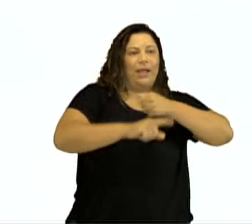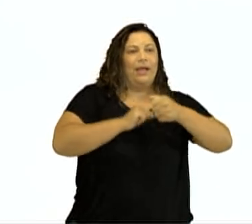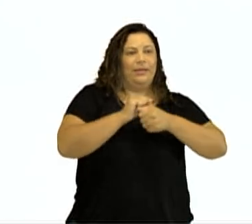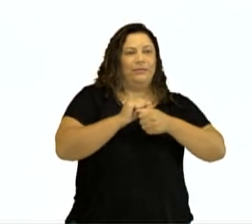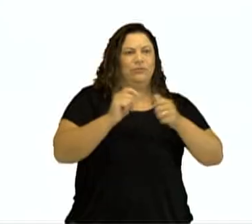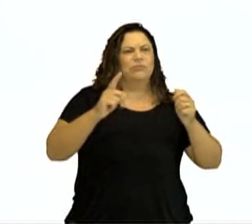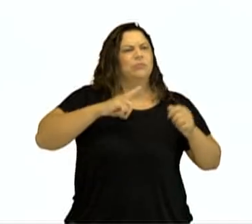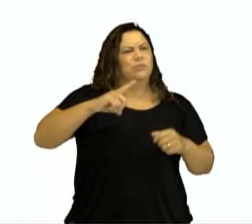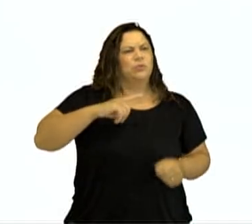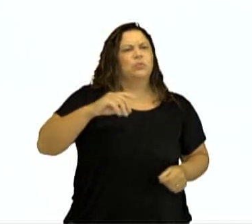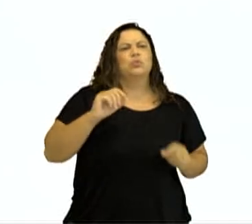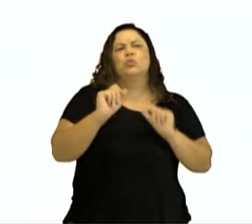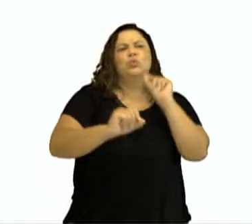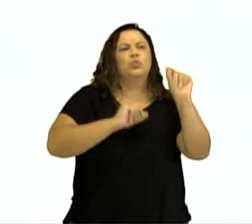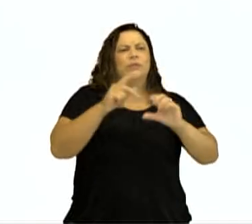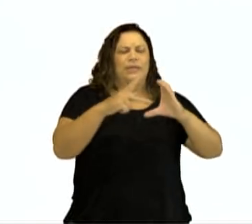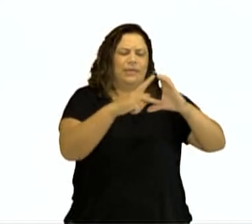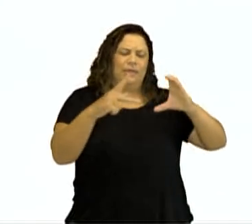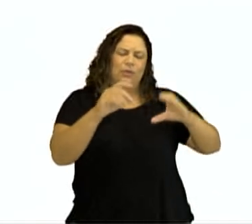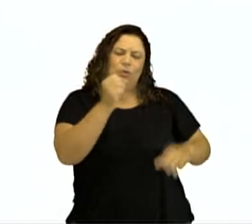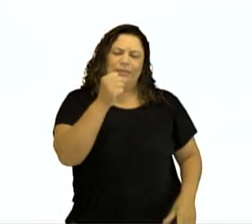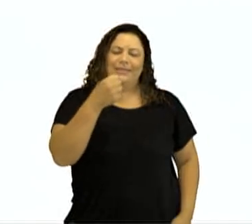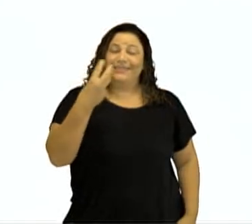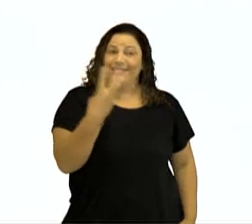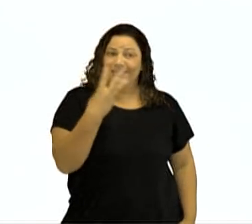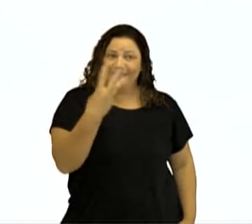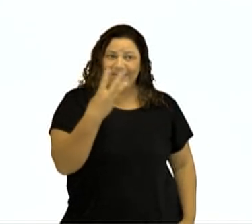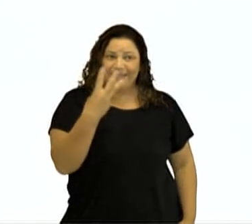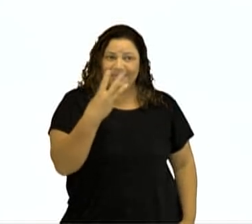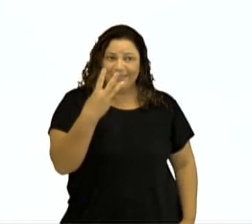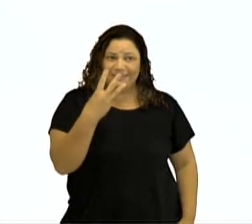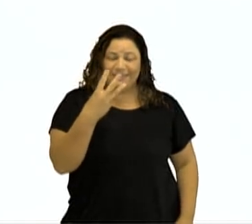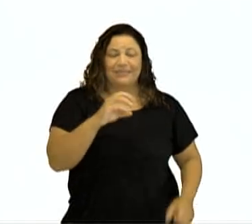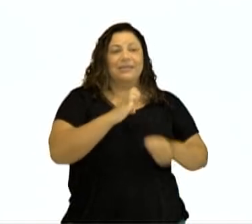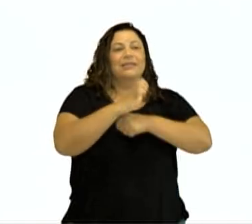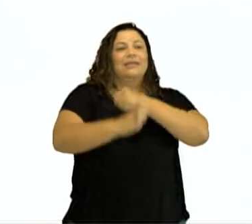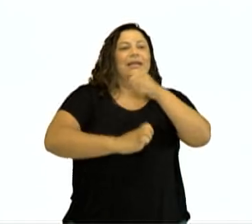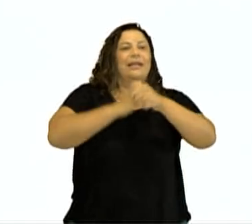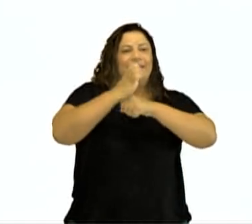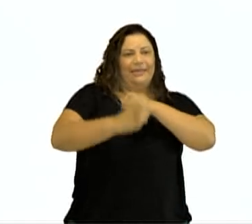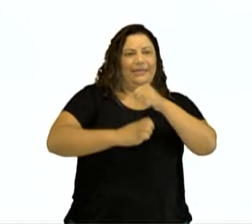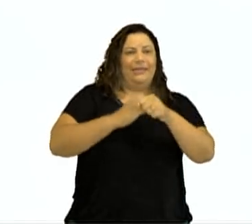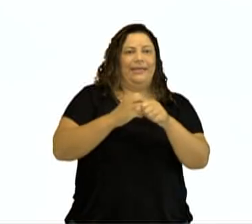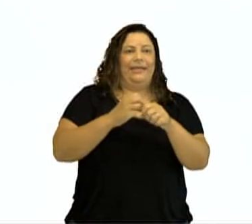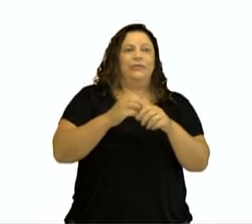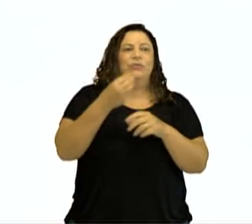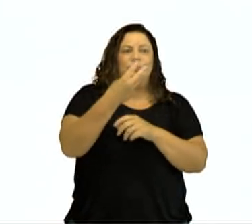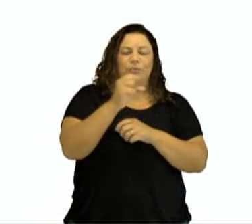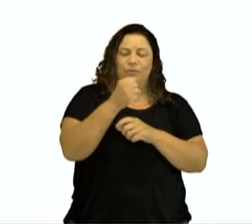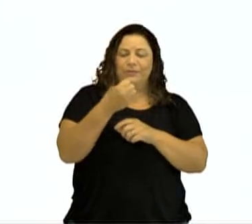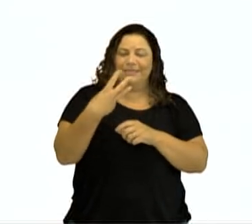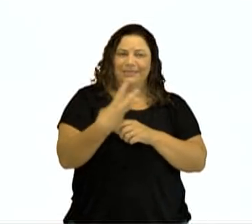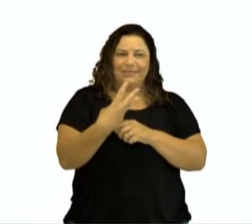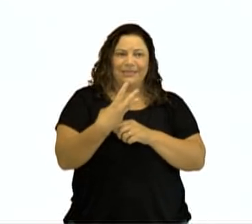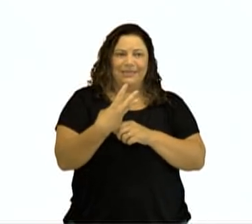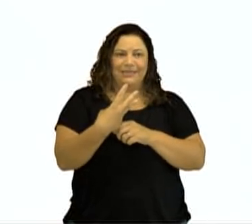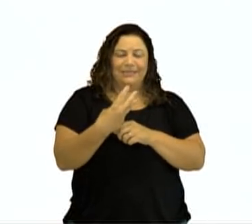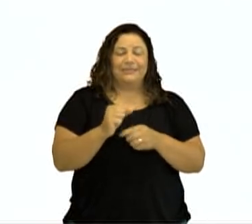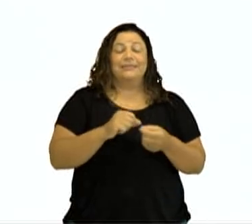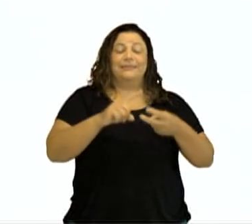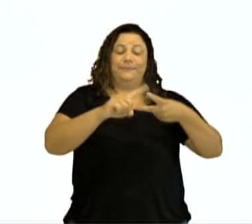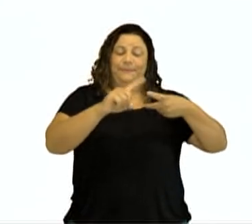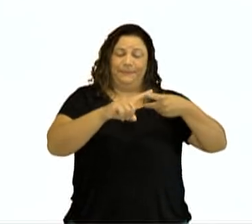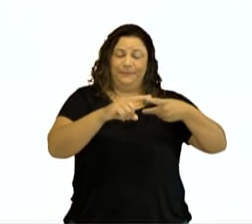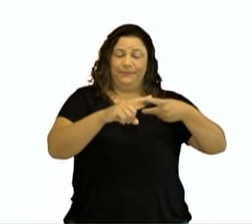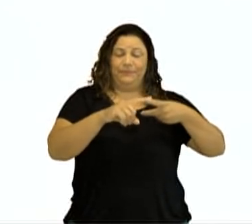83 prótons, 83 elétrons e número de massa igual a 209. 83